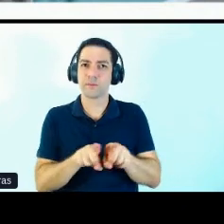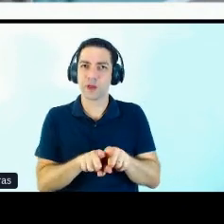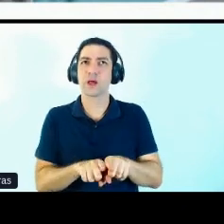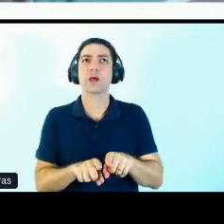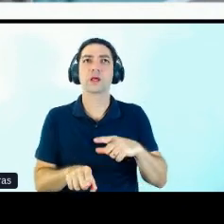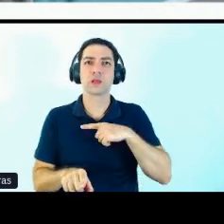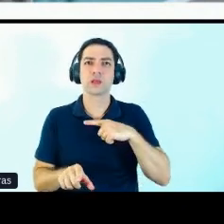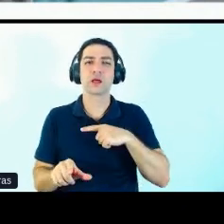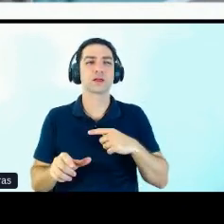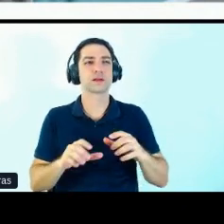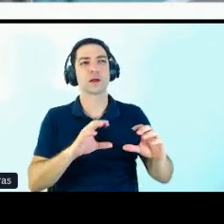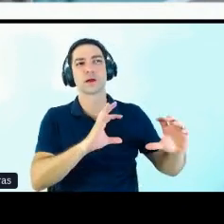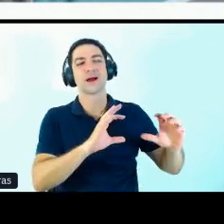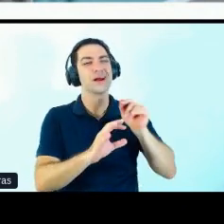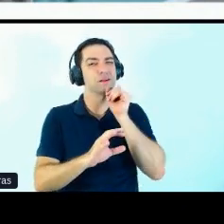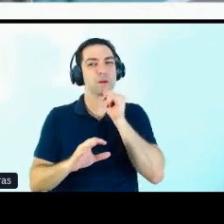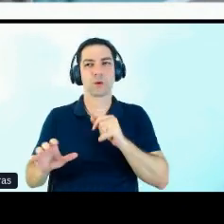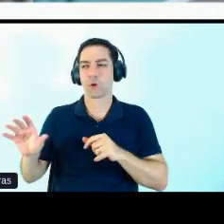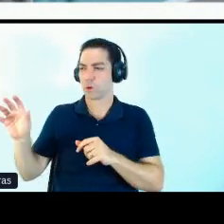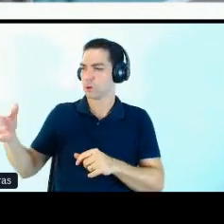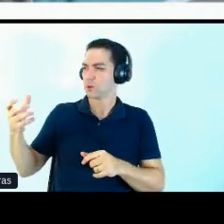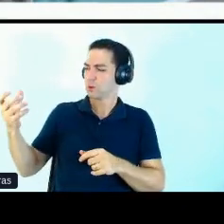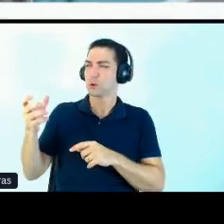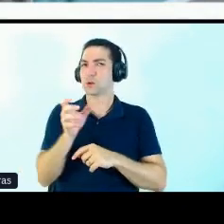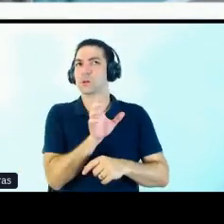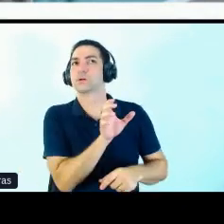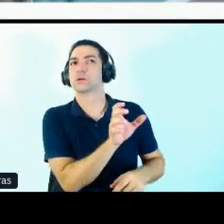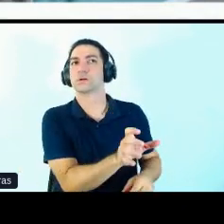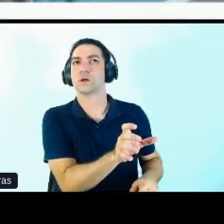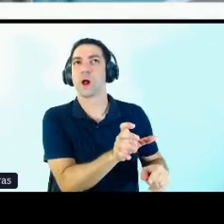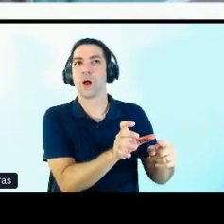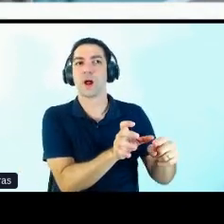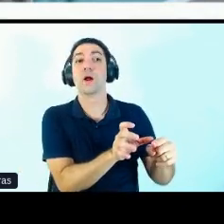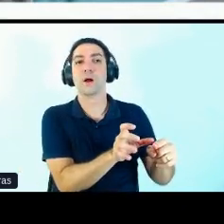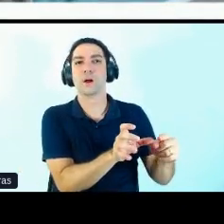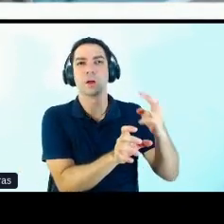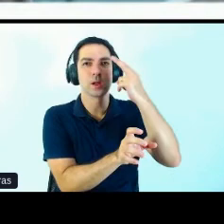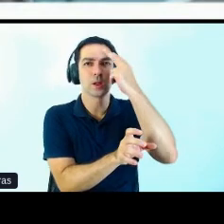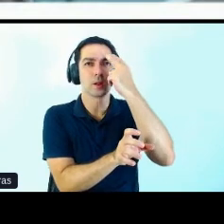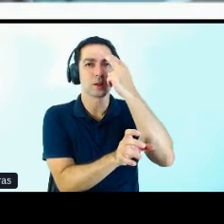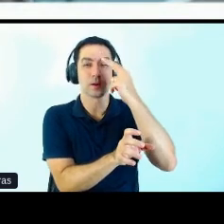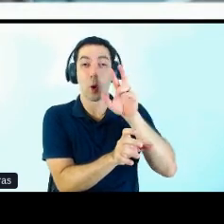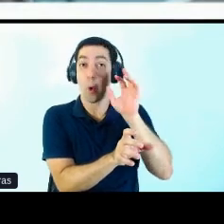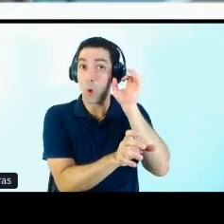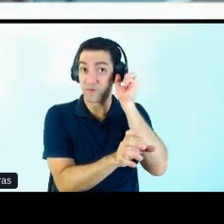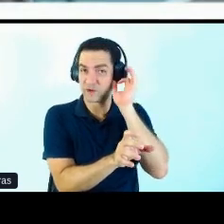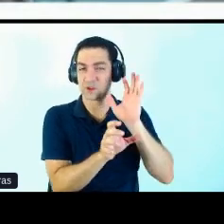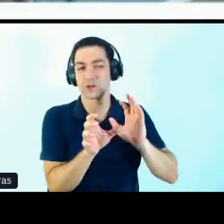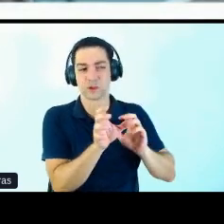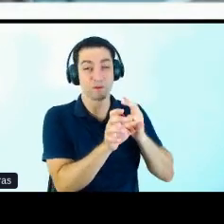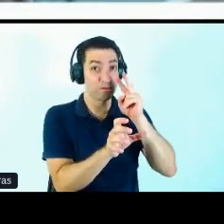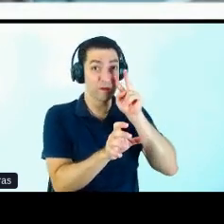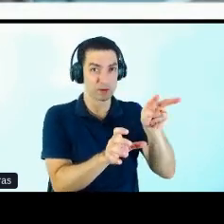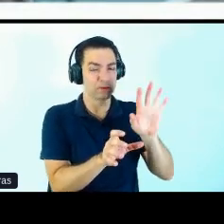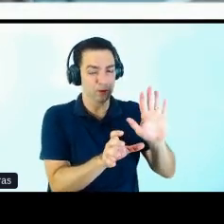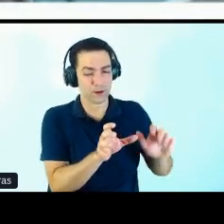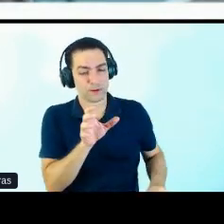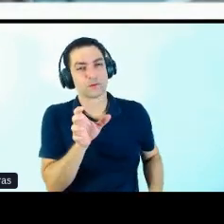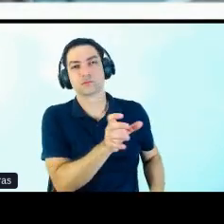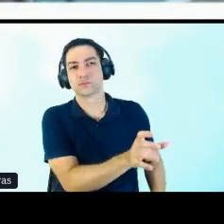um visor para você ler. E o cego? Como é que ficou cego? Né?